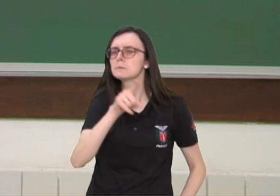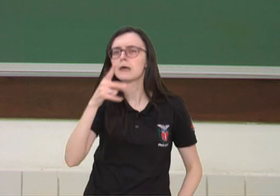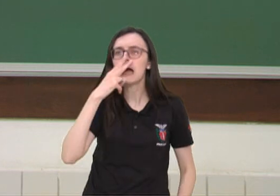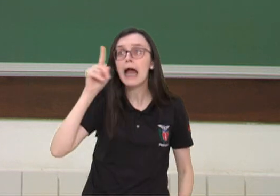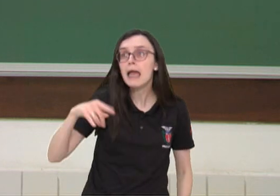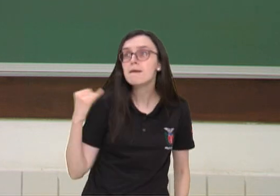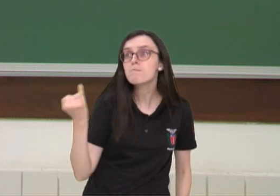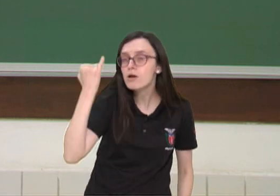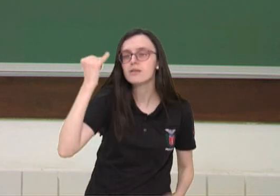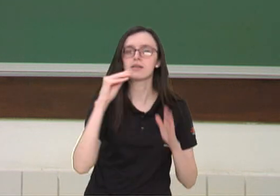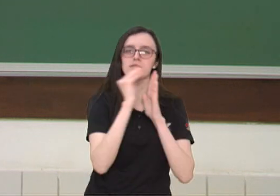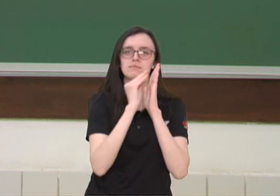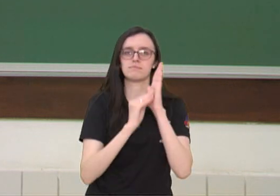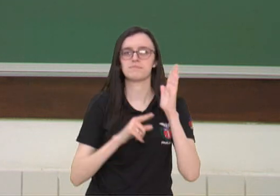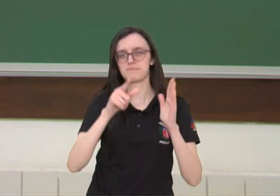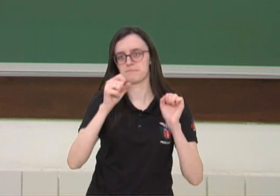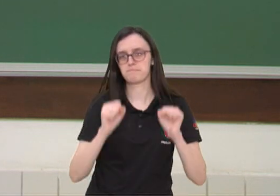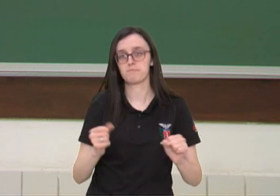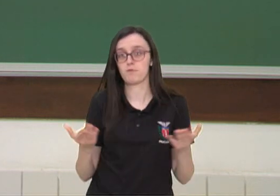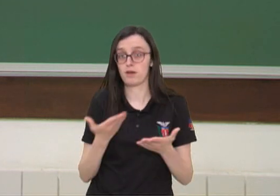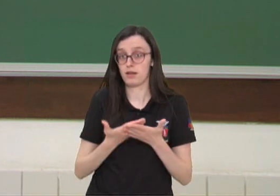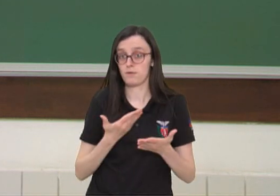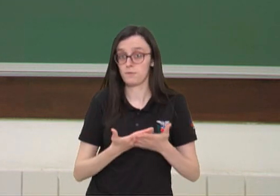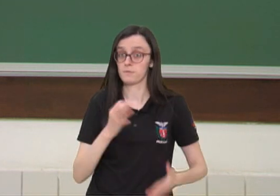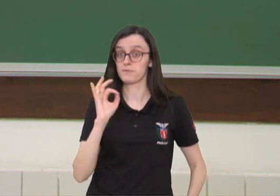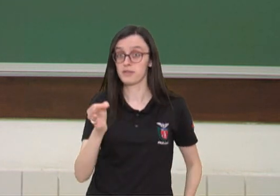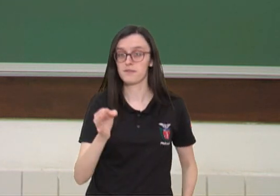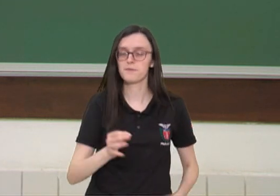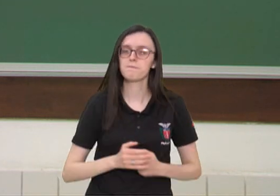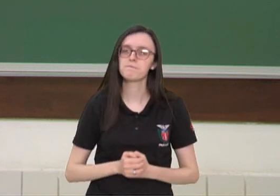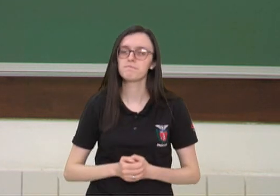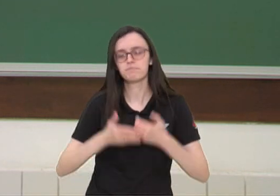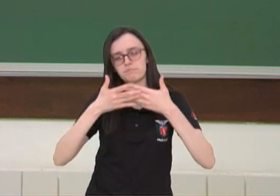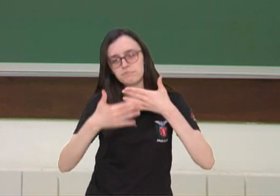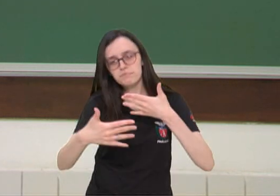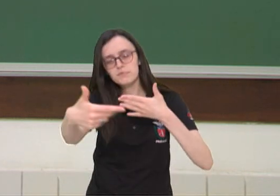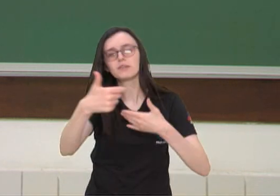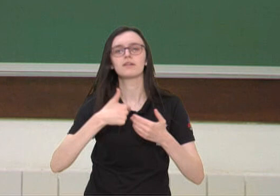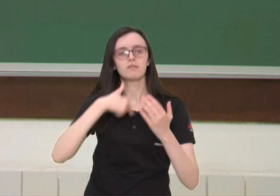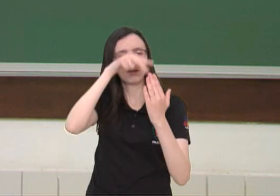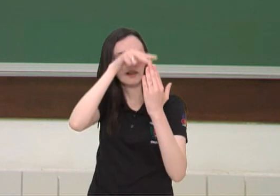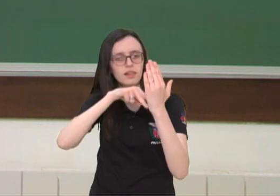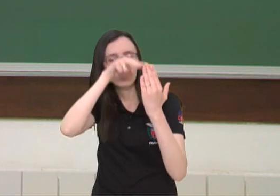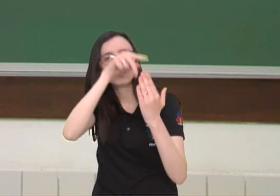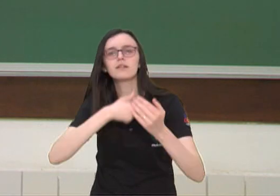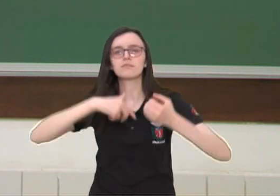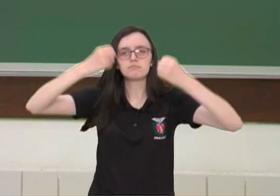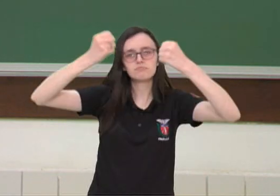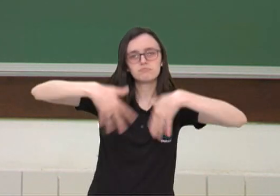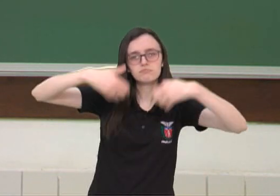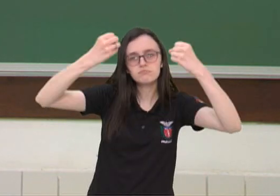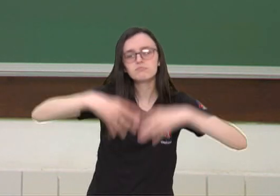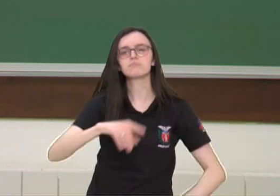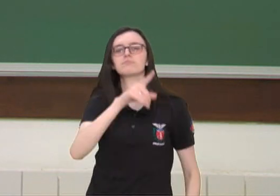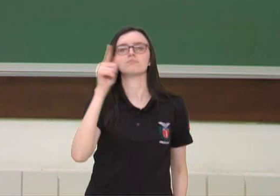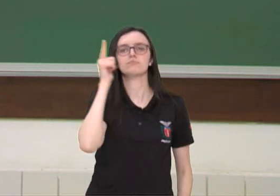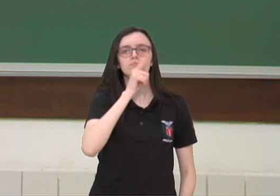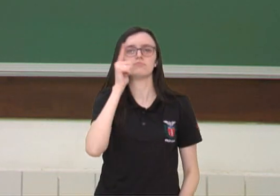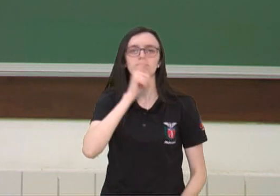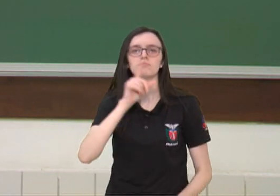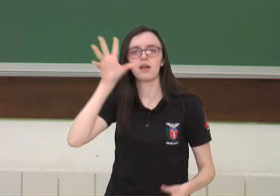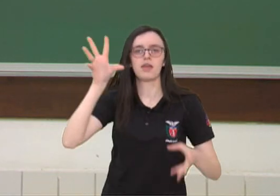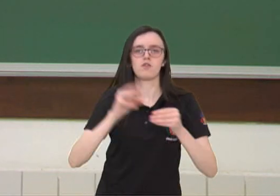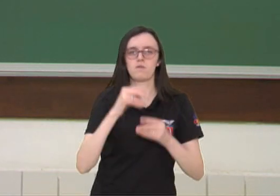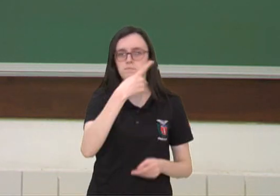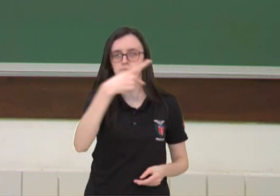que é essencial para essa aula, certo? À medida que eu for lendo, que eu for explicando, vocês vão fazendo os resumos